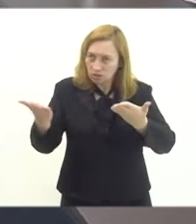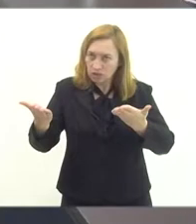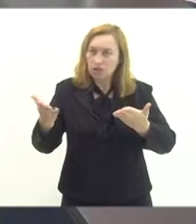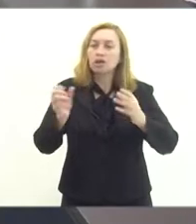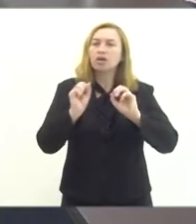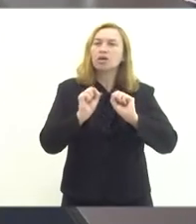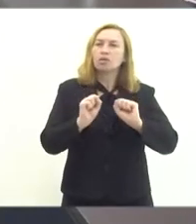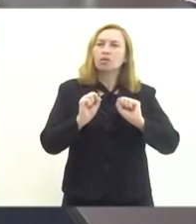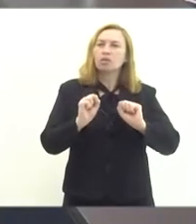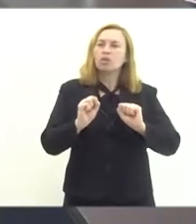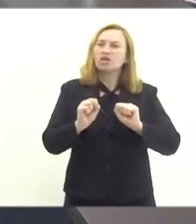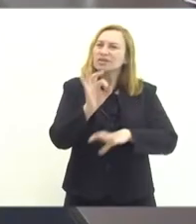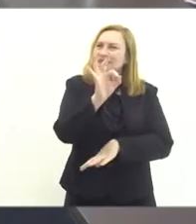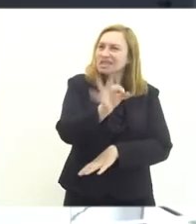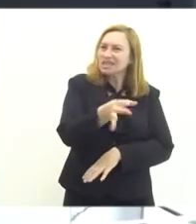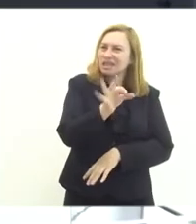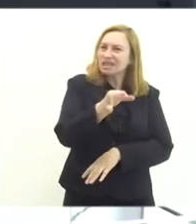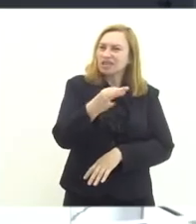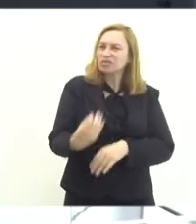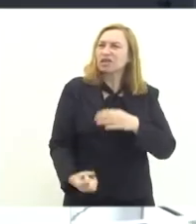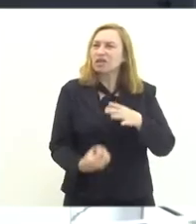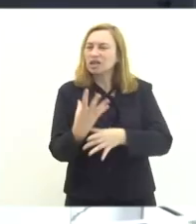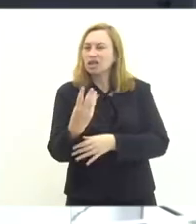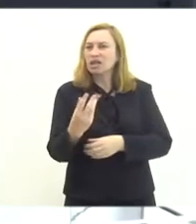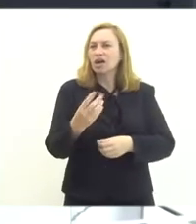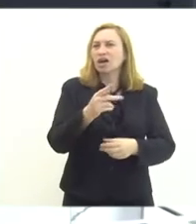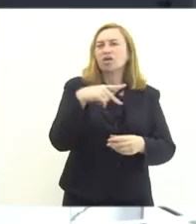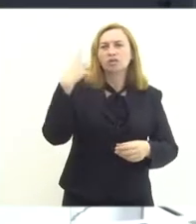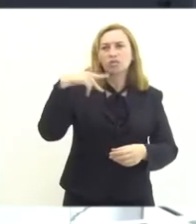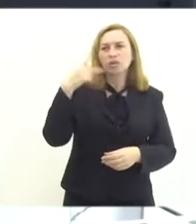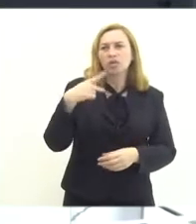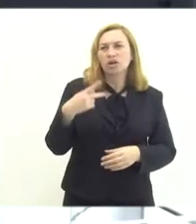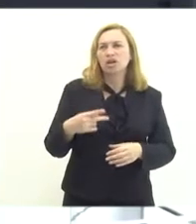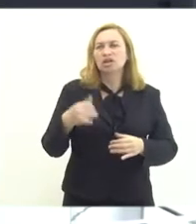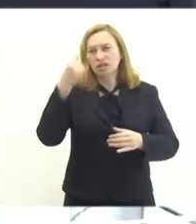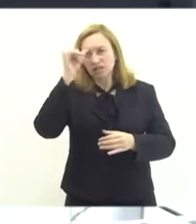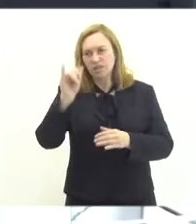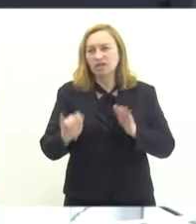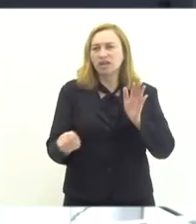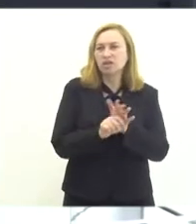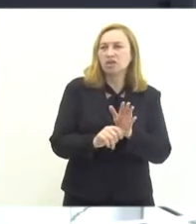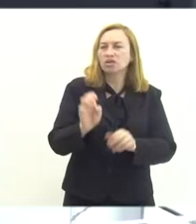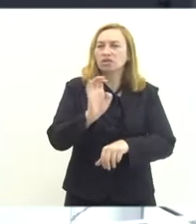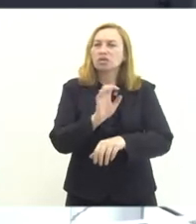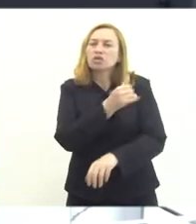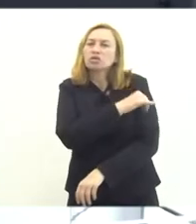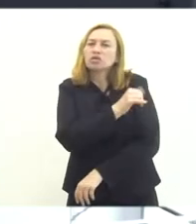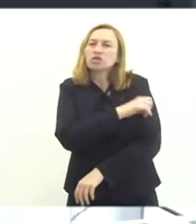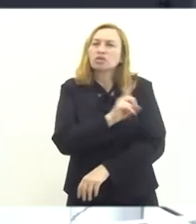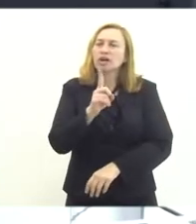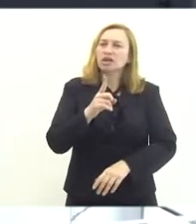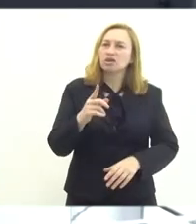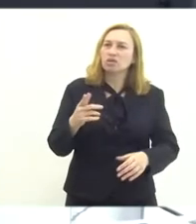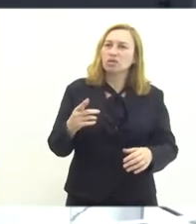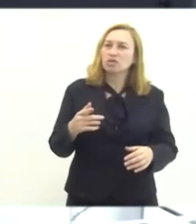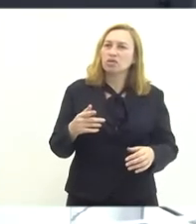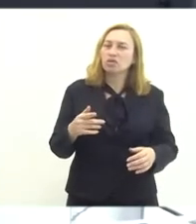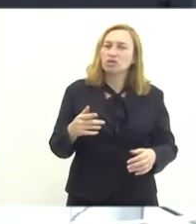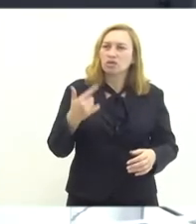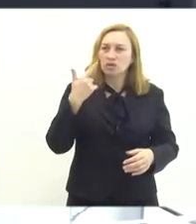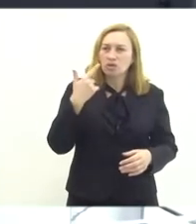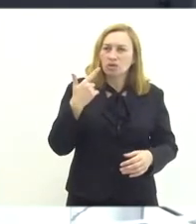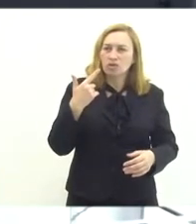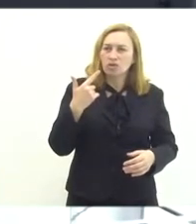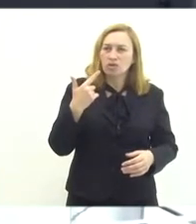vocês para que a gente possa de fato construir uma política sobre drogas no Rio de Janeiro para que a gente não chegue ao estado que